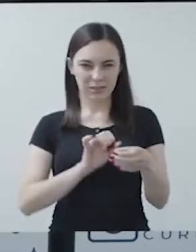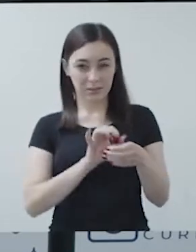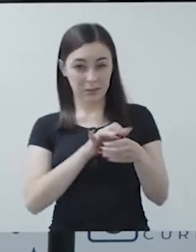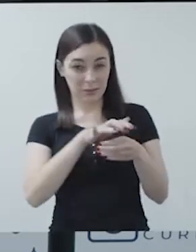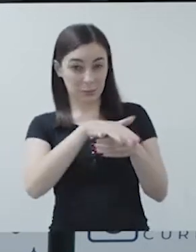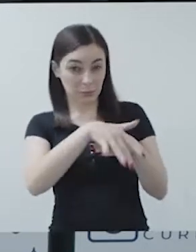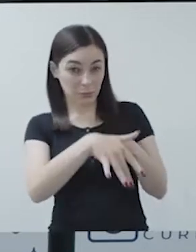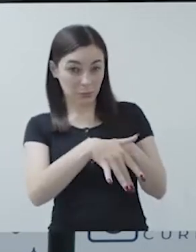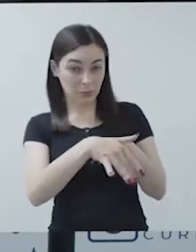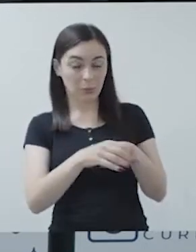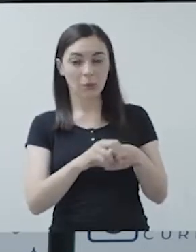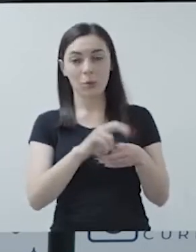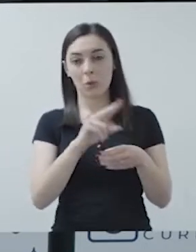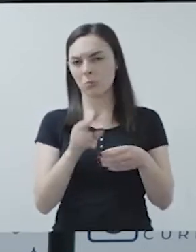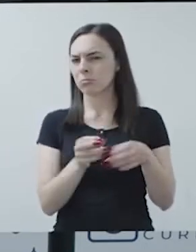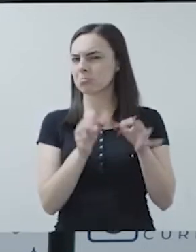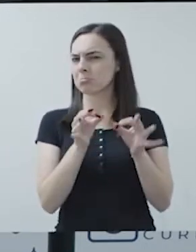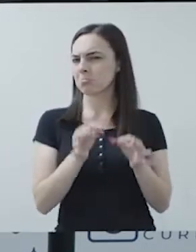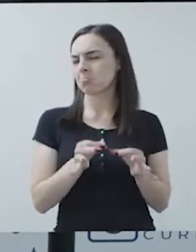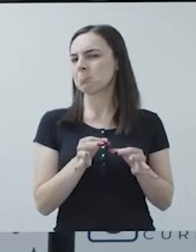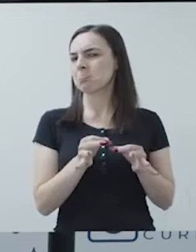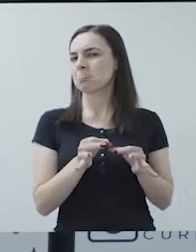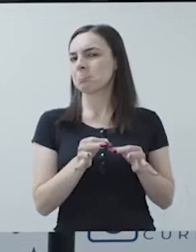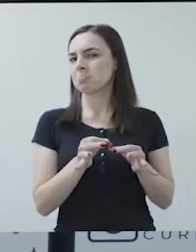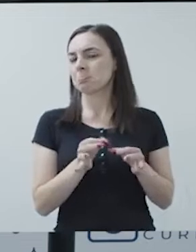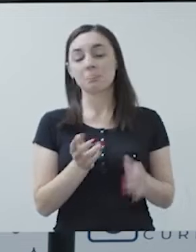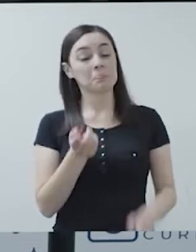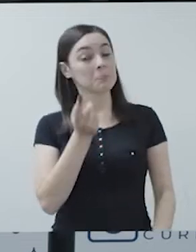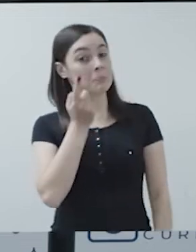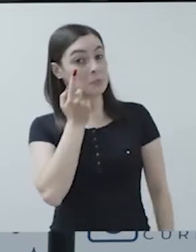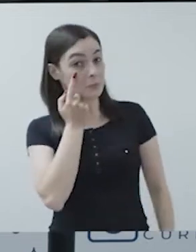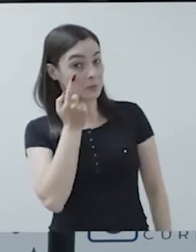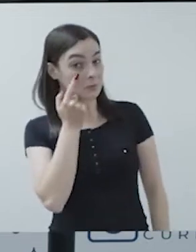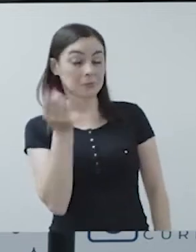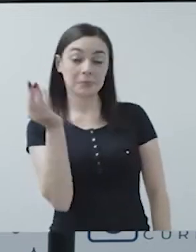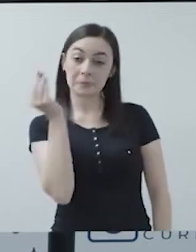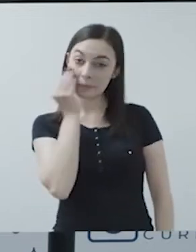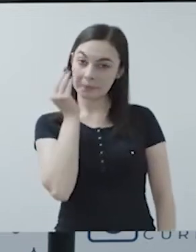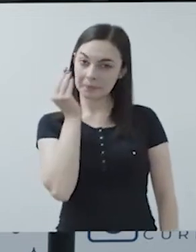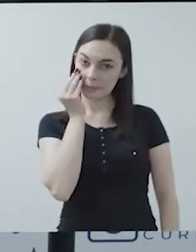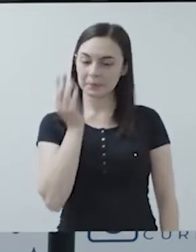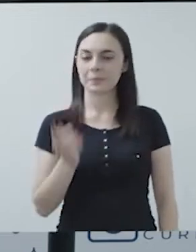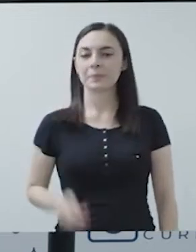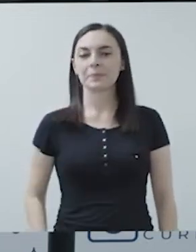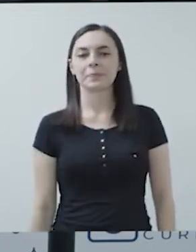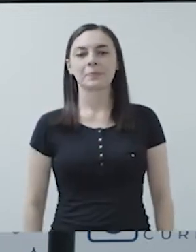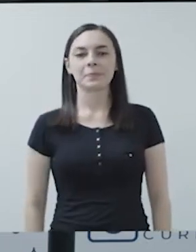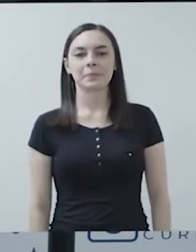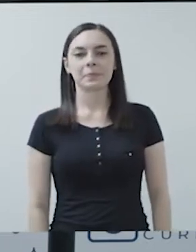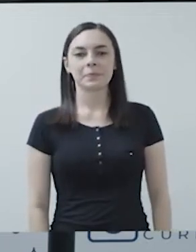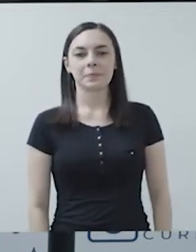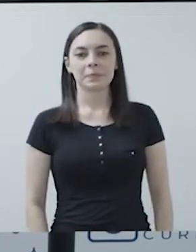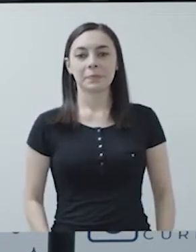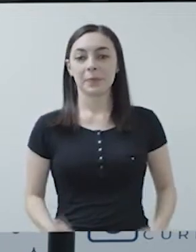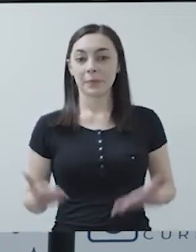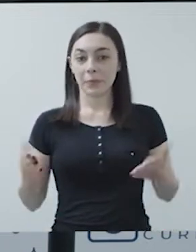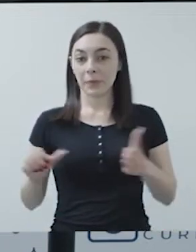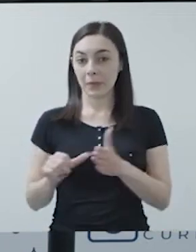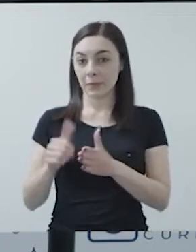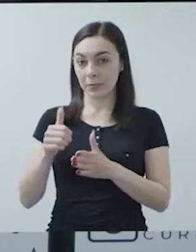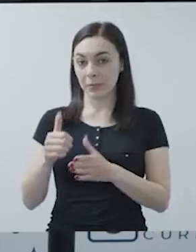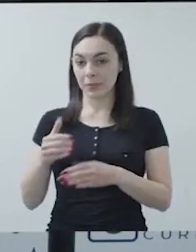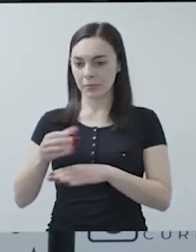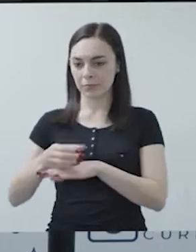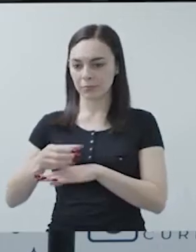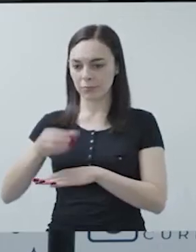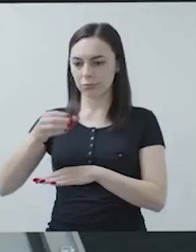transbordar? Ou vai dar certinho? Vamos ver, né? Uma experiência. Olha lá. Então, vamos encher aqui o copo